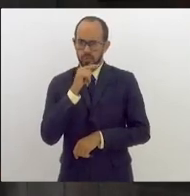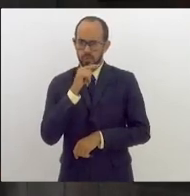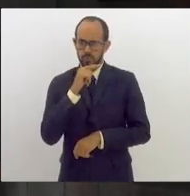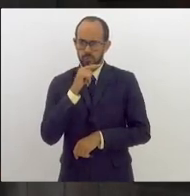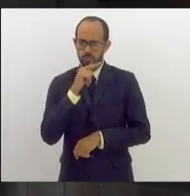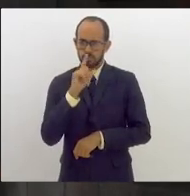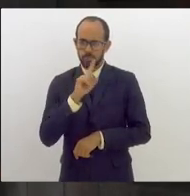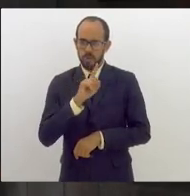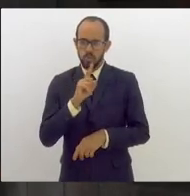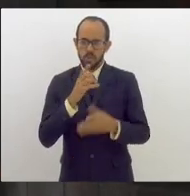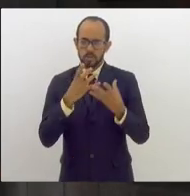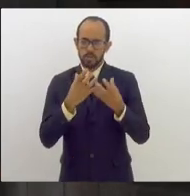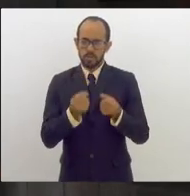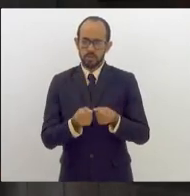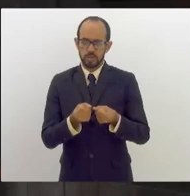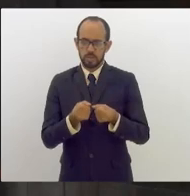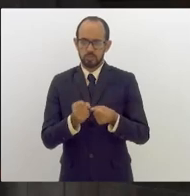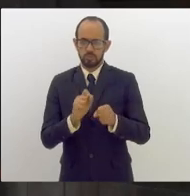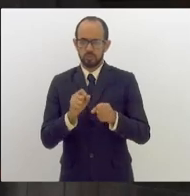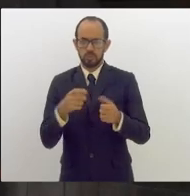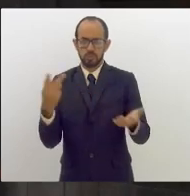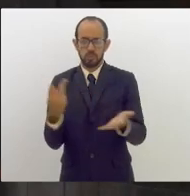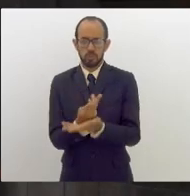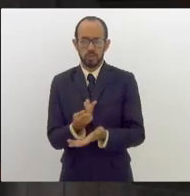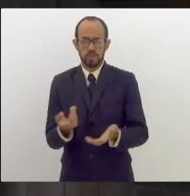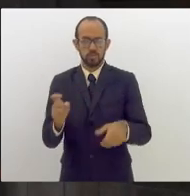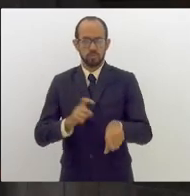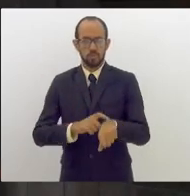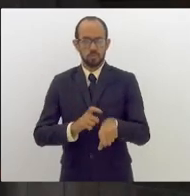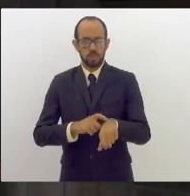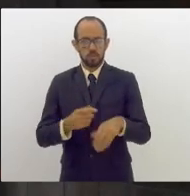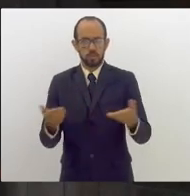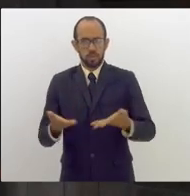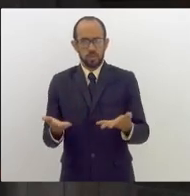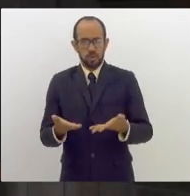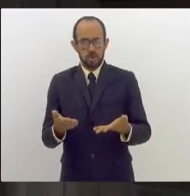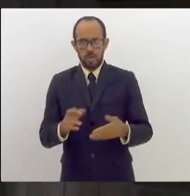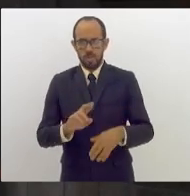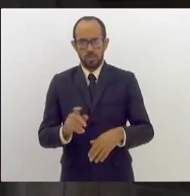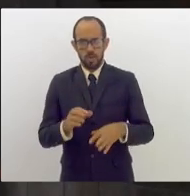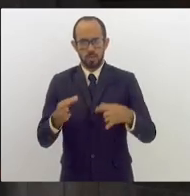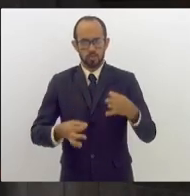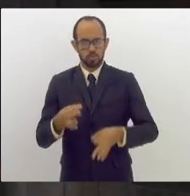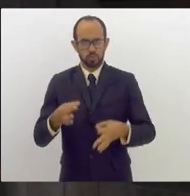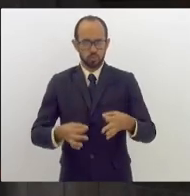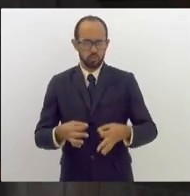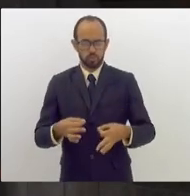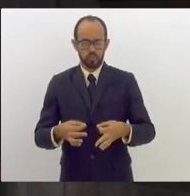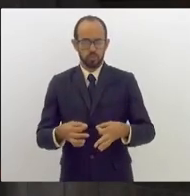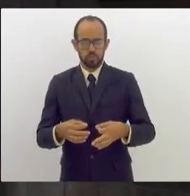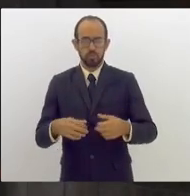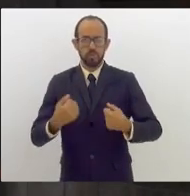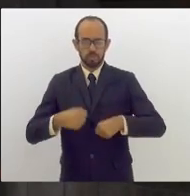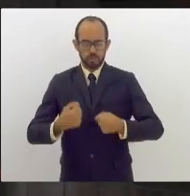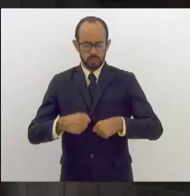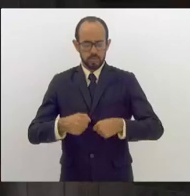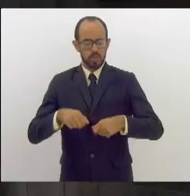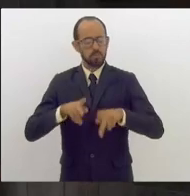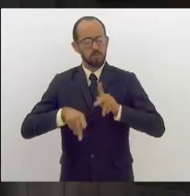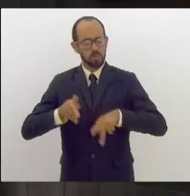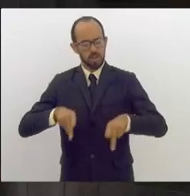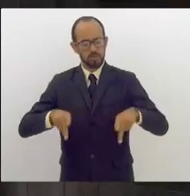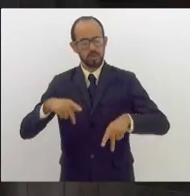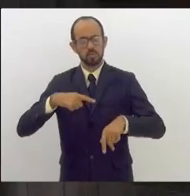aceitamos que isso ocorra nesse momento aqui no estado não é justo é preciso que a população tenha um refresco